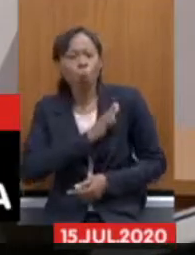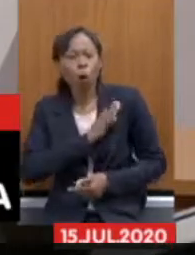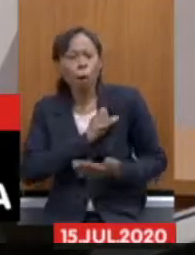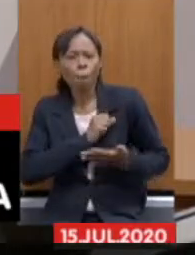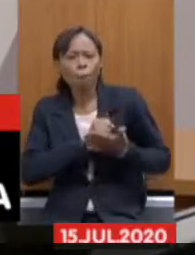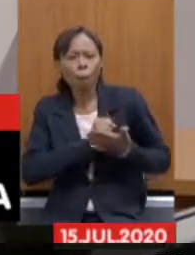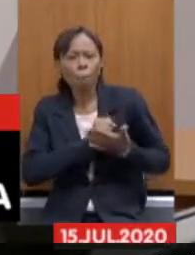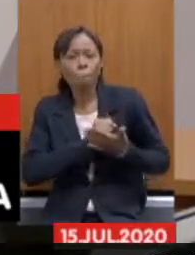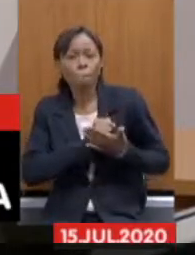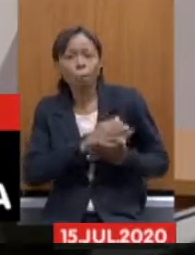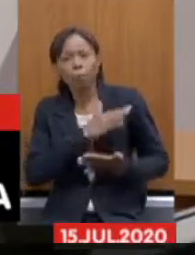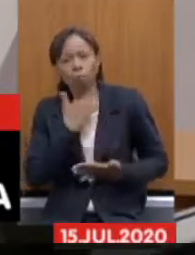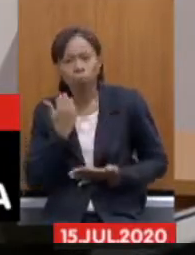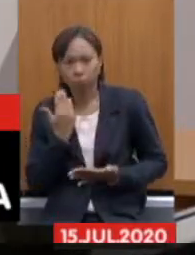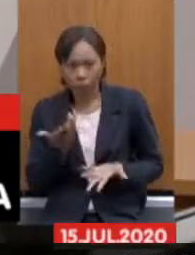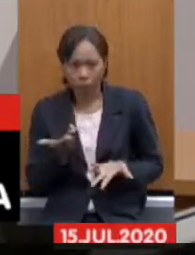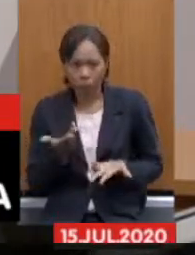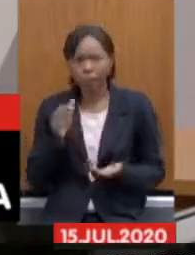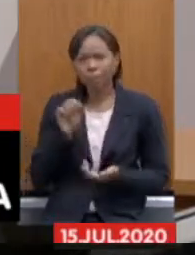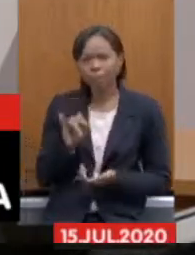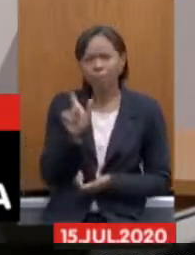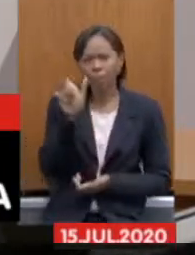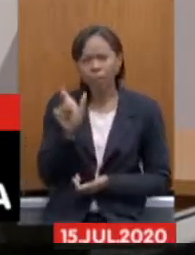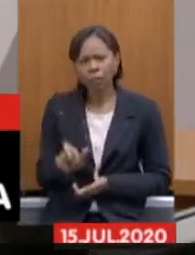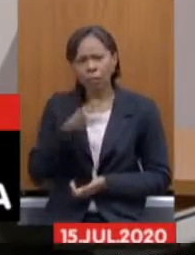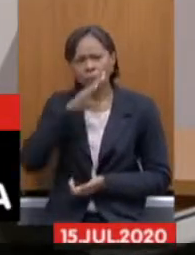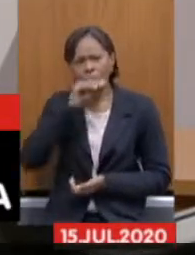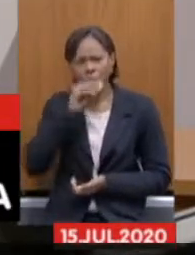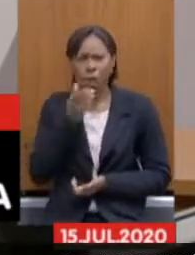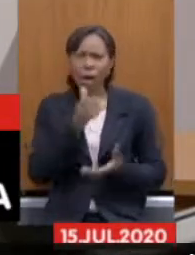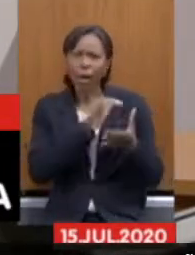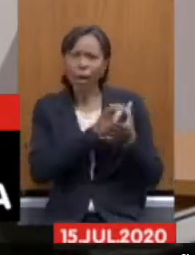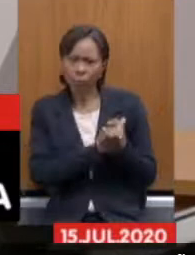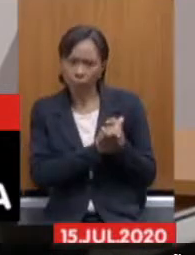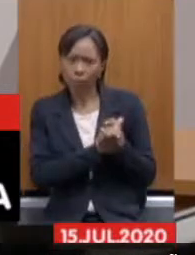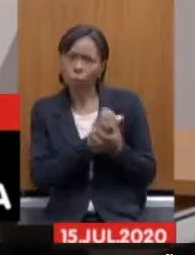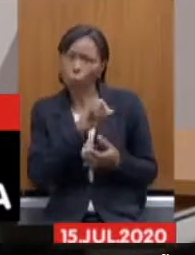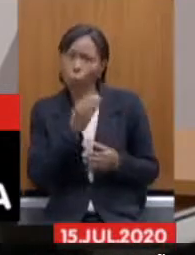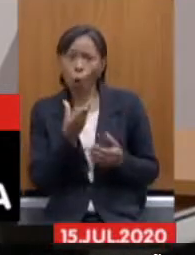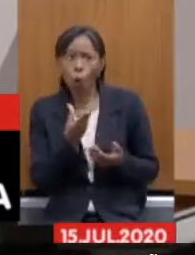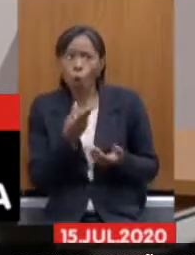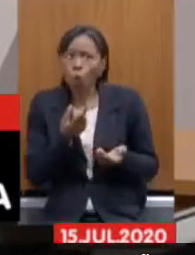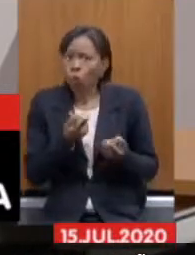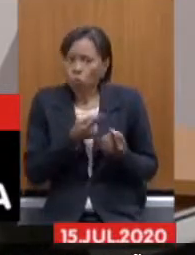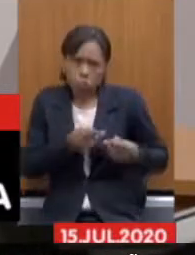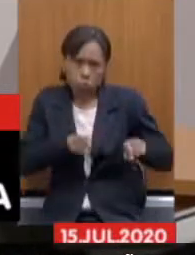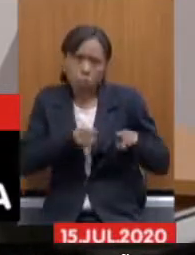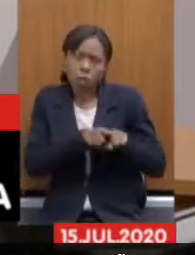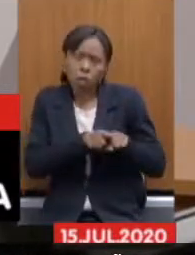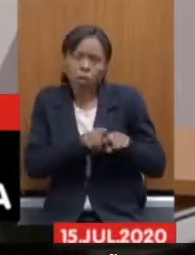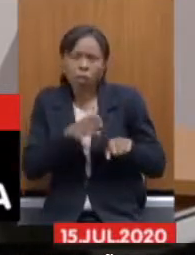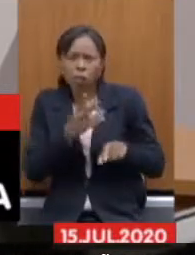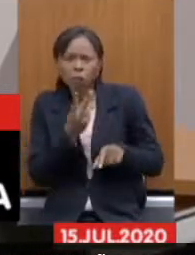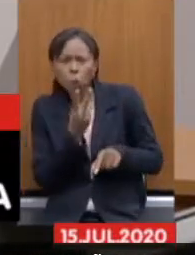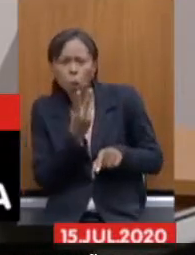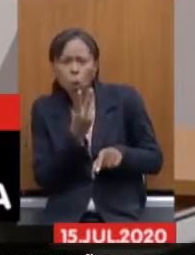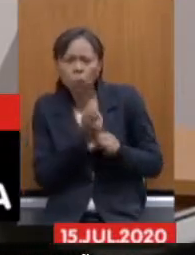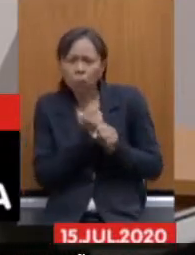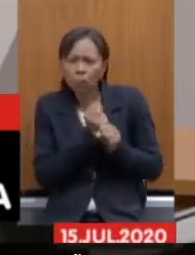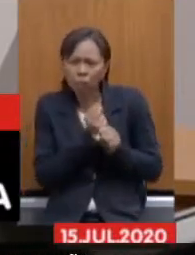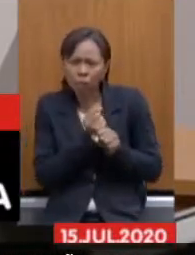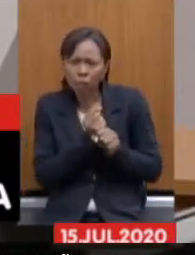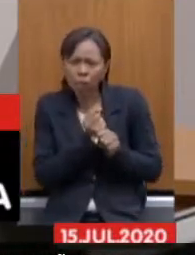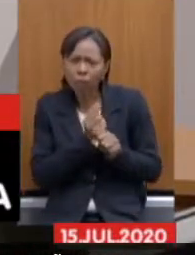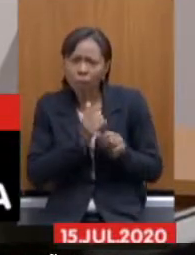sendo que nesse servidor estivesse casado ou constituída a união estável há menos de dois anos o